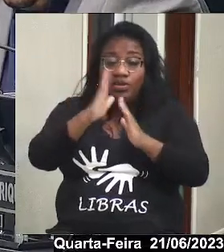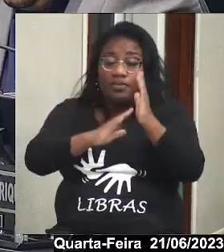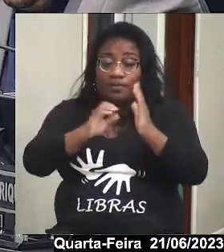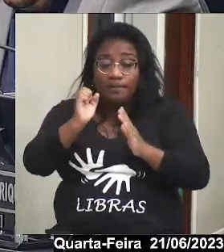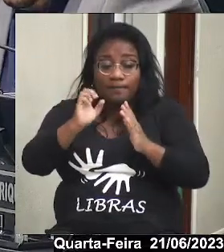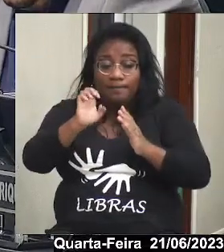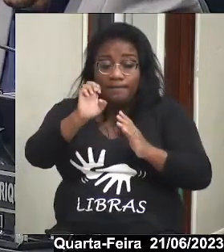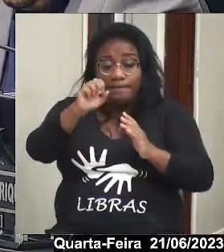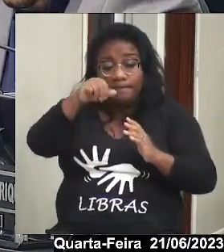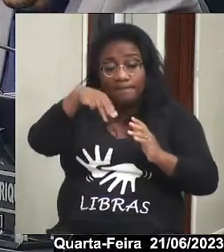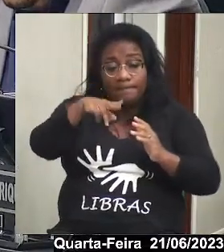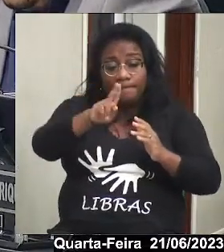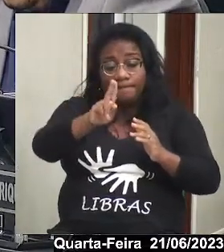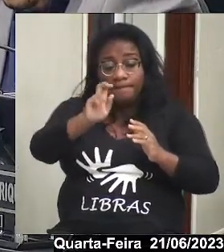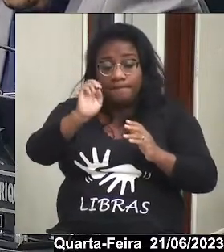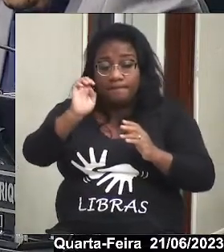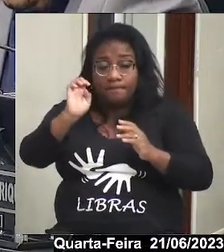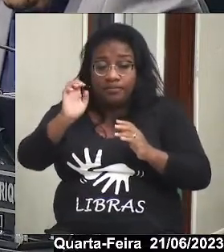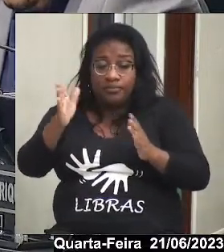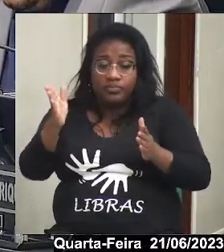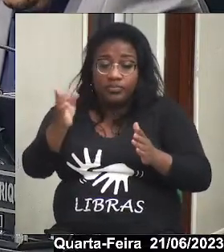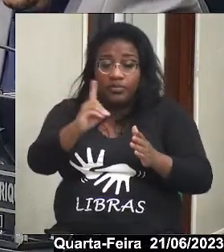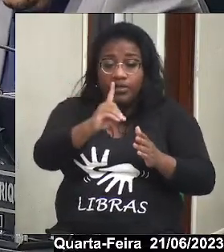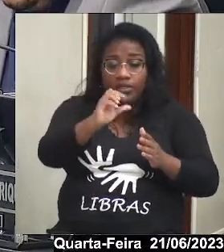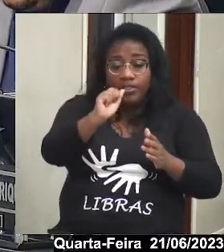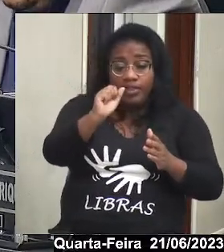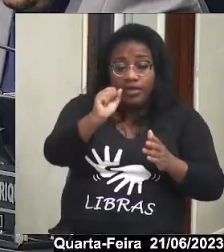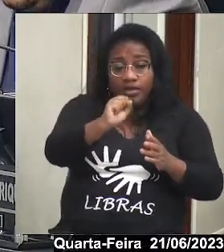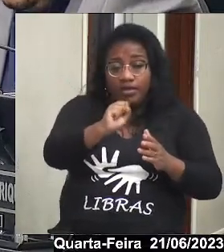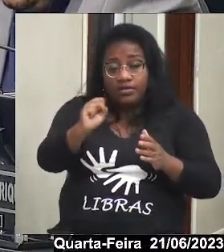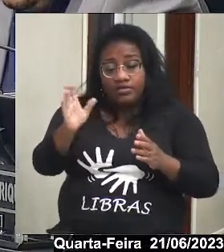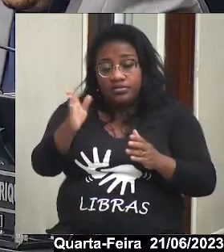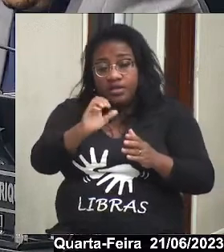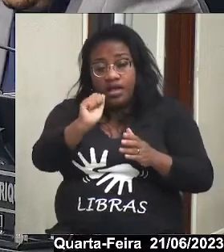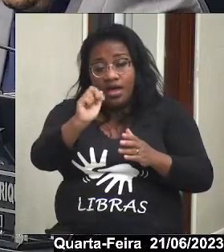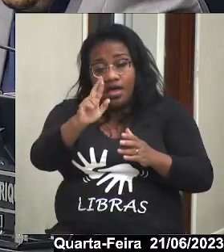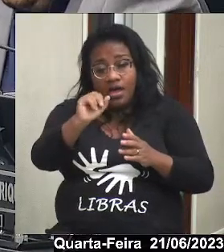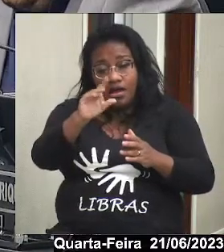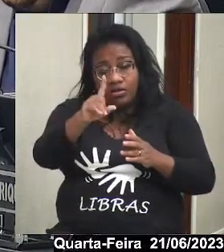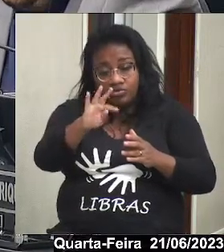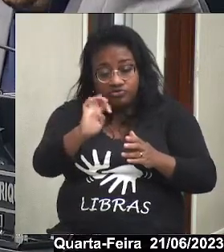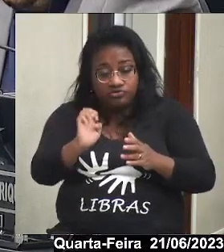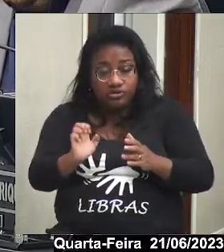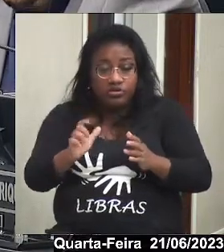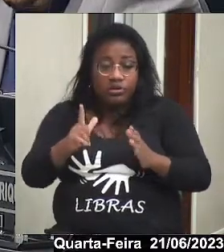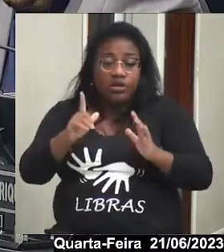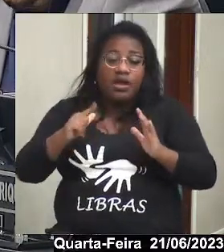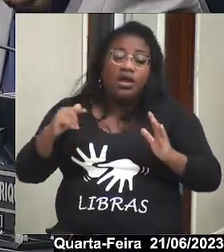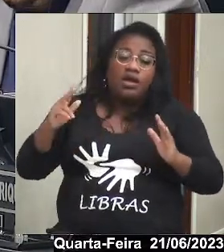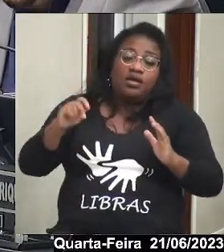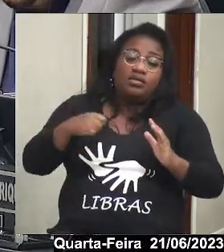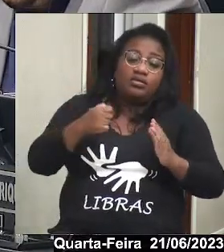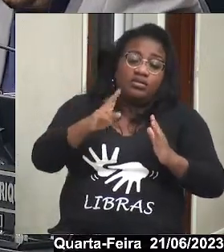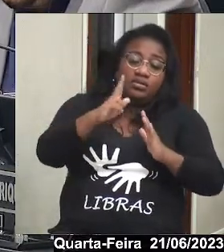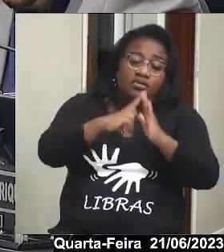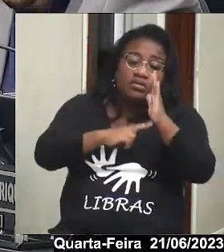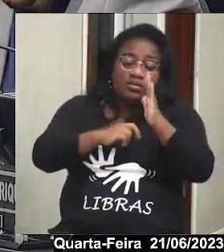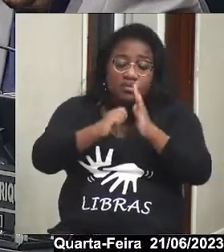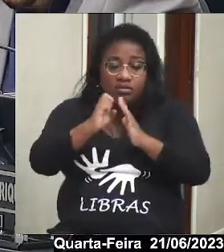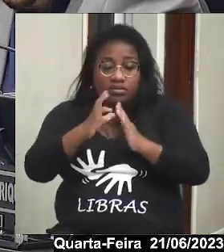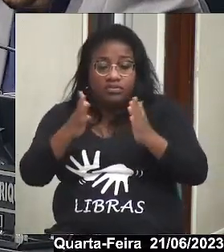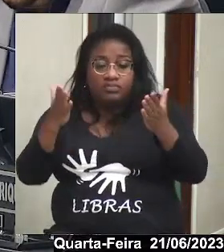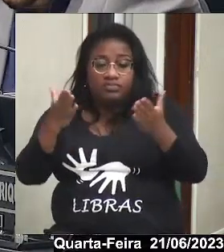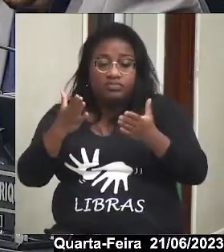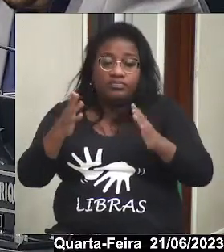Embu das Artes. Então, eu quero dizer a vocês que nós estamos junto com vocês aí até o